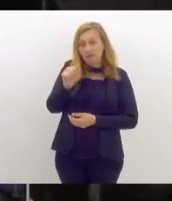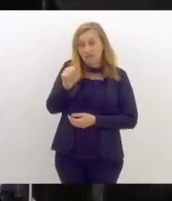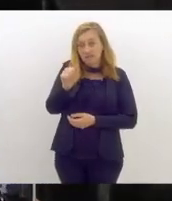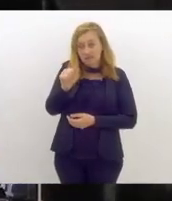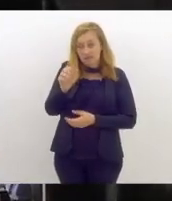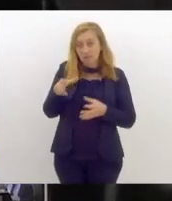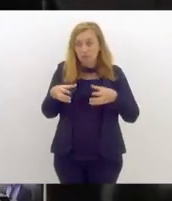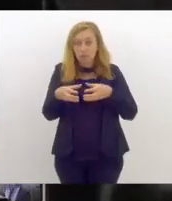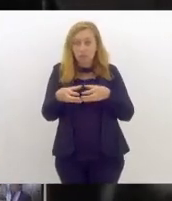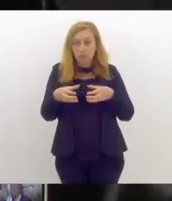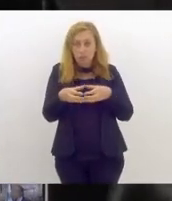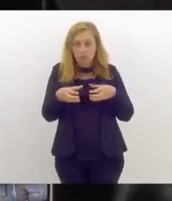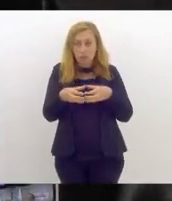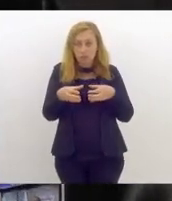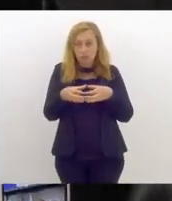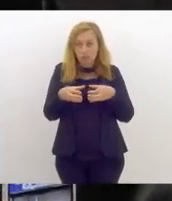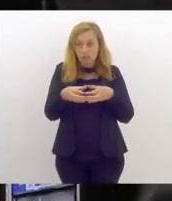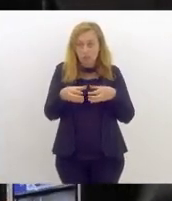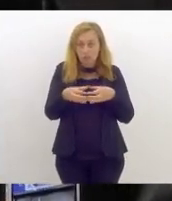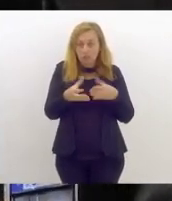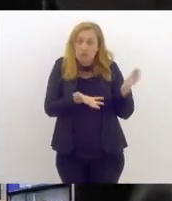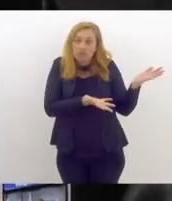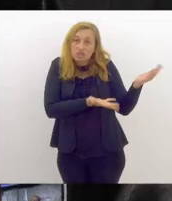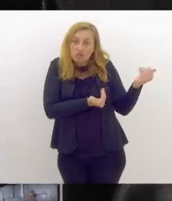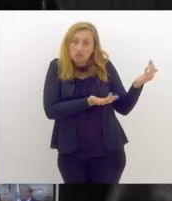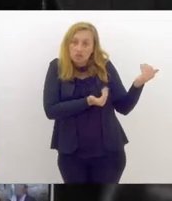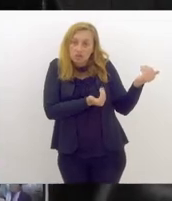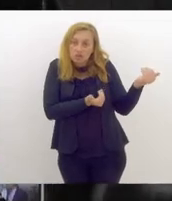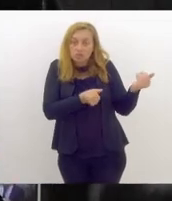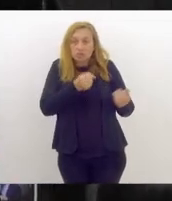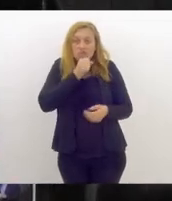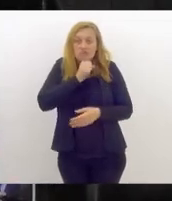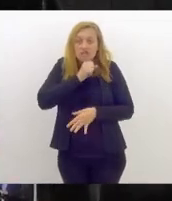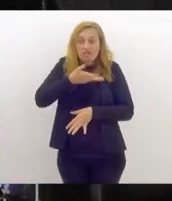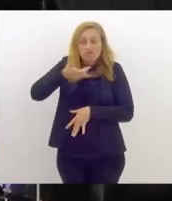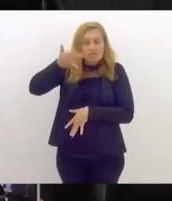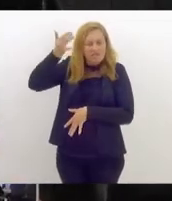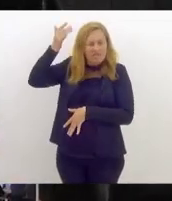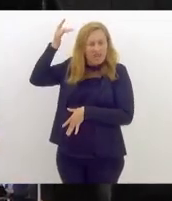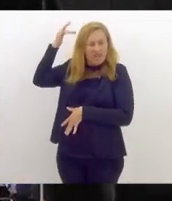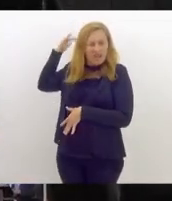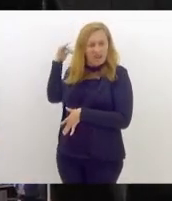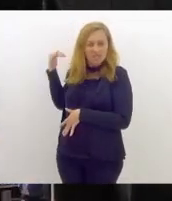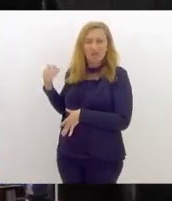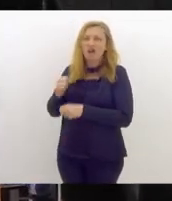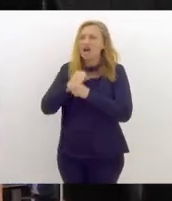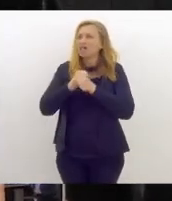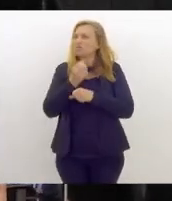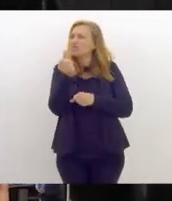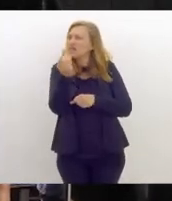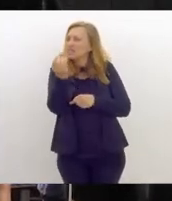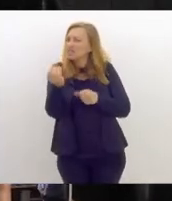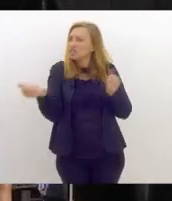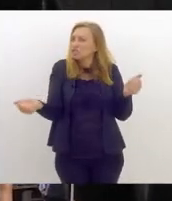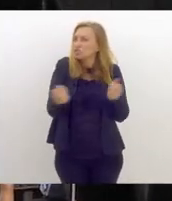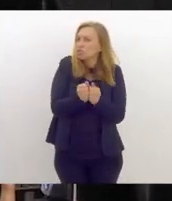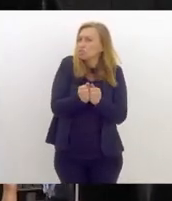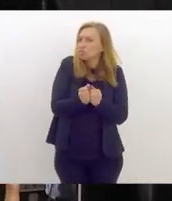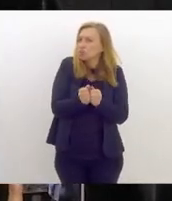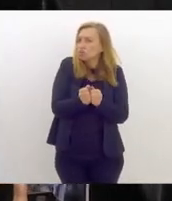que embalou a juventude carioca e brasileira na segunda metade dos anos 60 ao lado